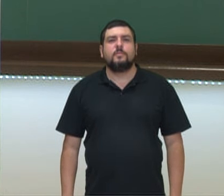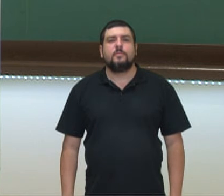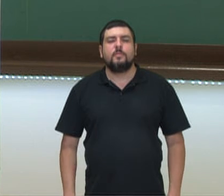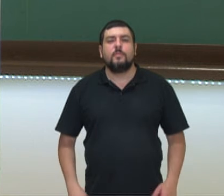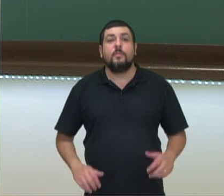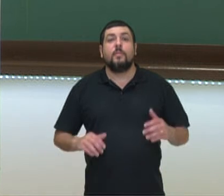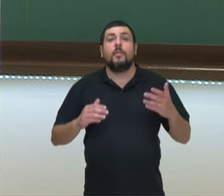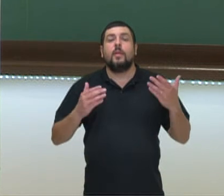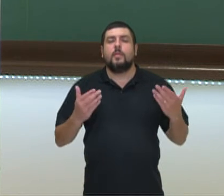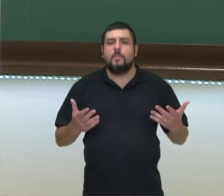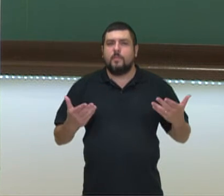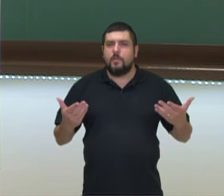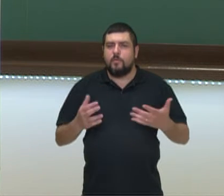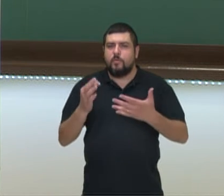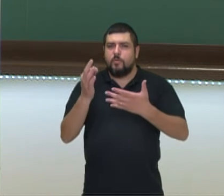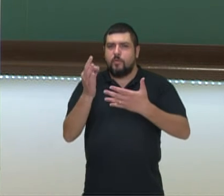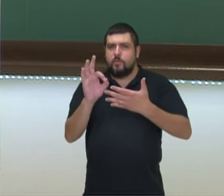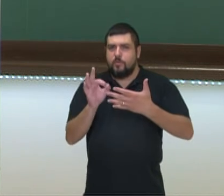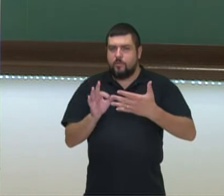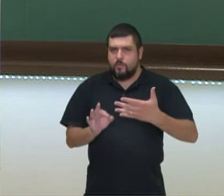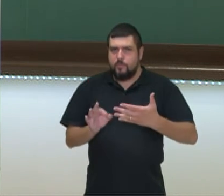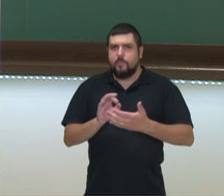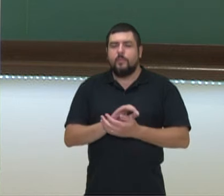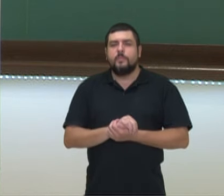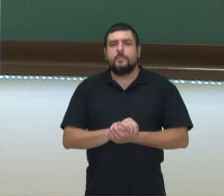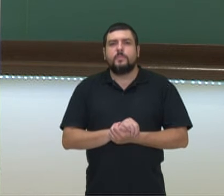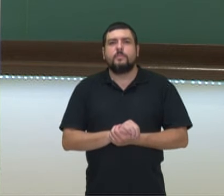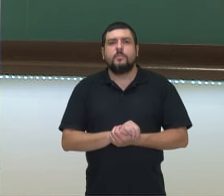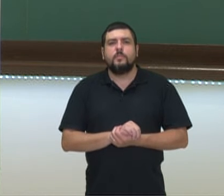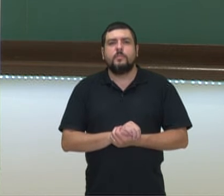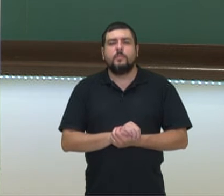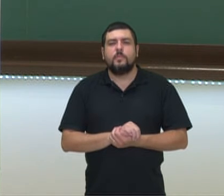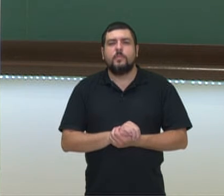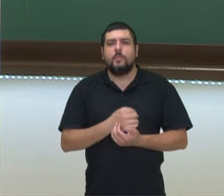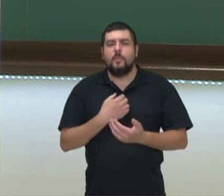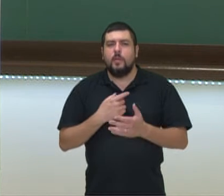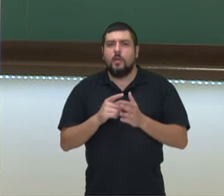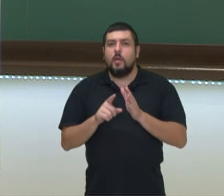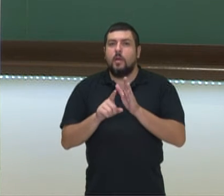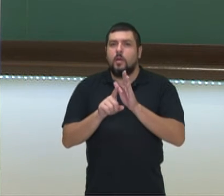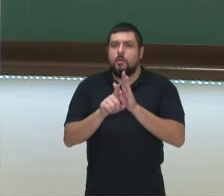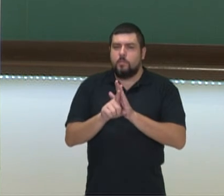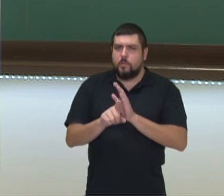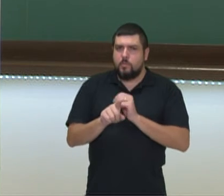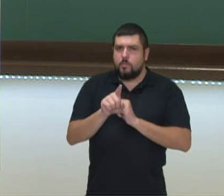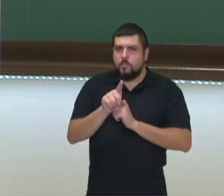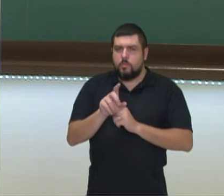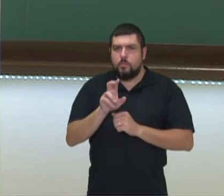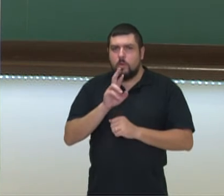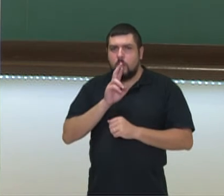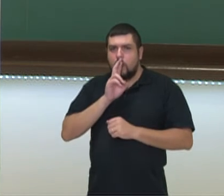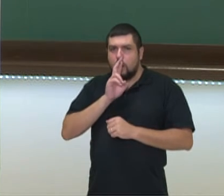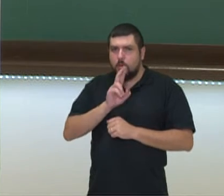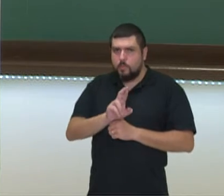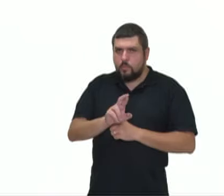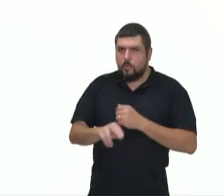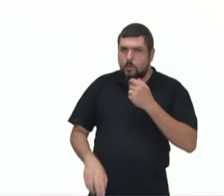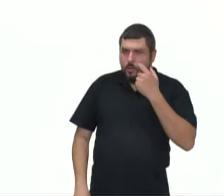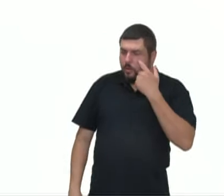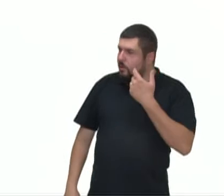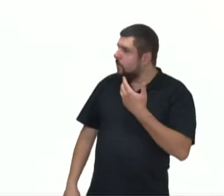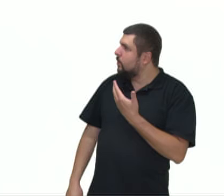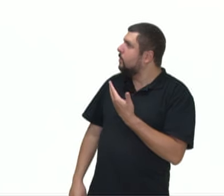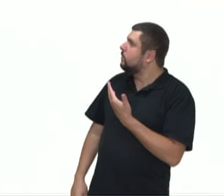Pessoal, vamos corrigir a nossa atividade, né? Então, a pergunta que você deve responder no seu caderno é: quais